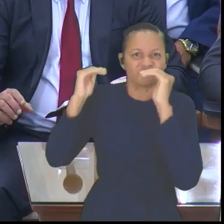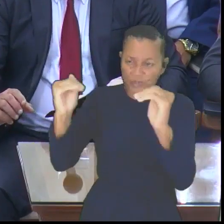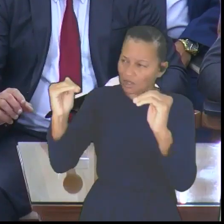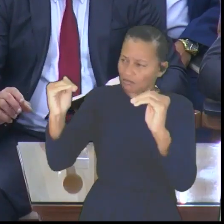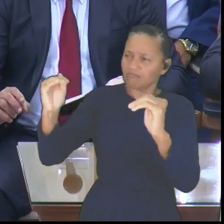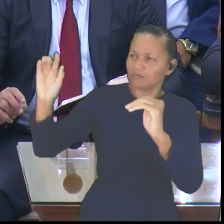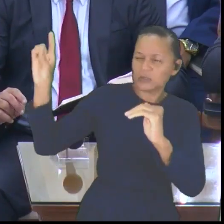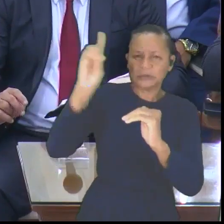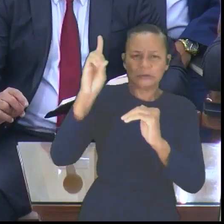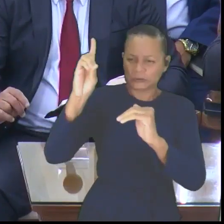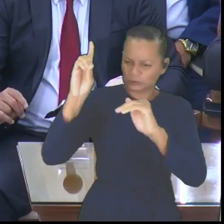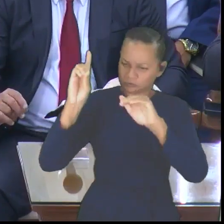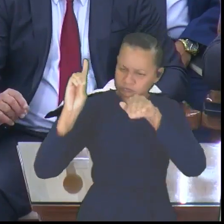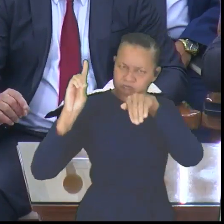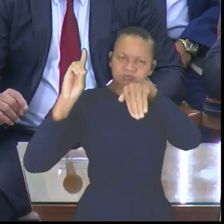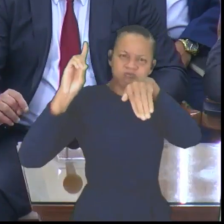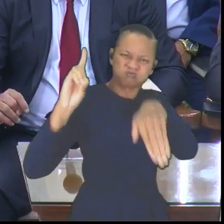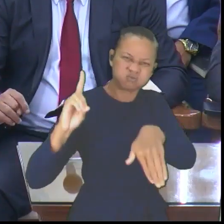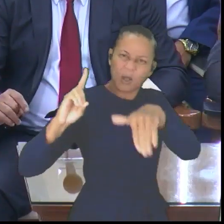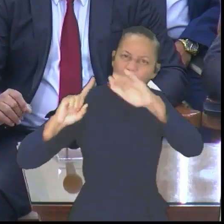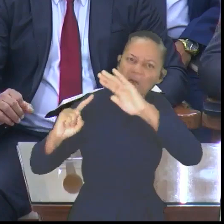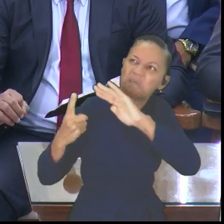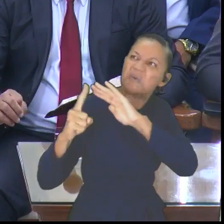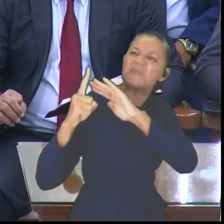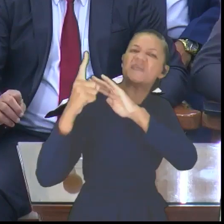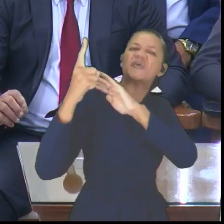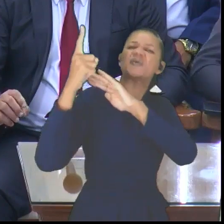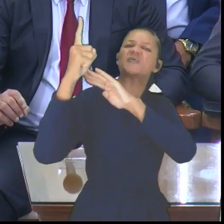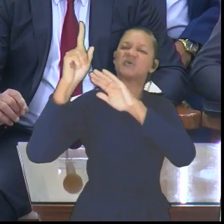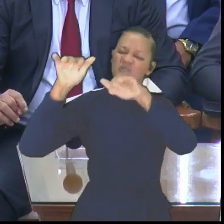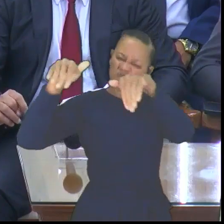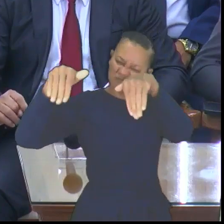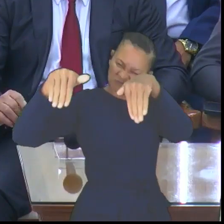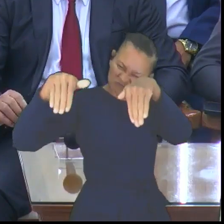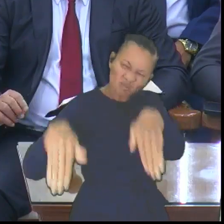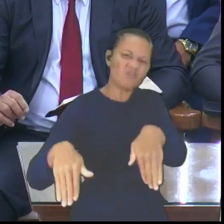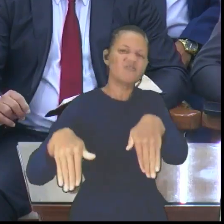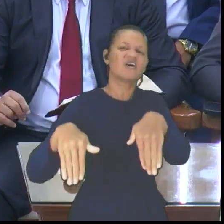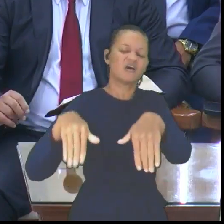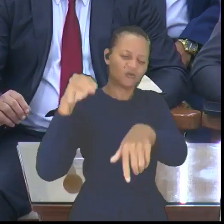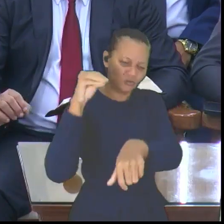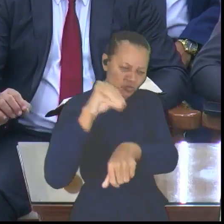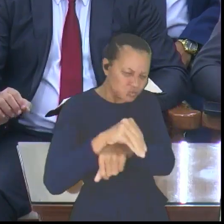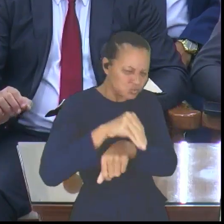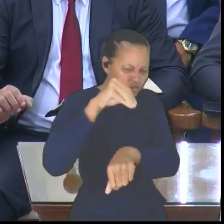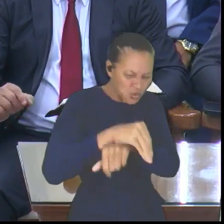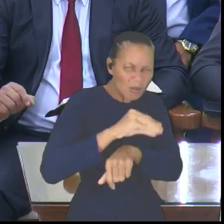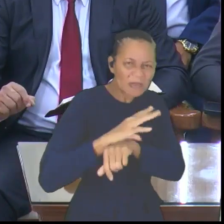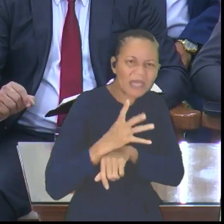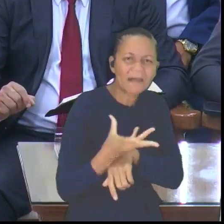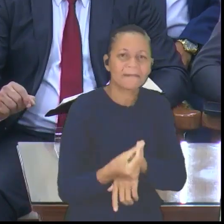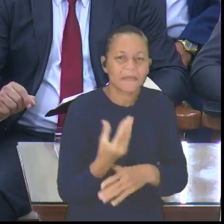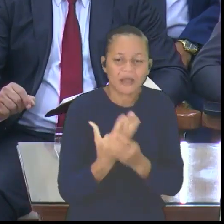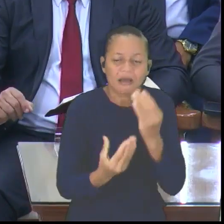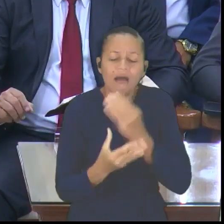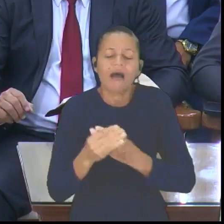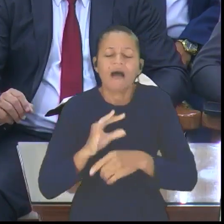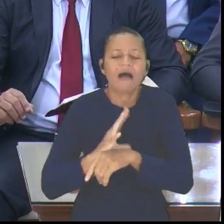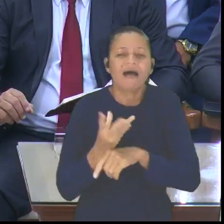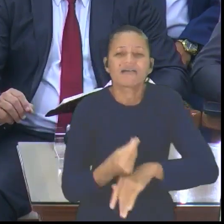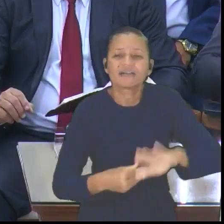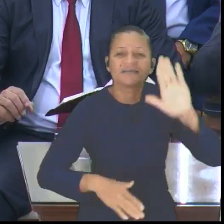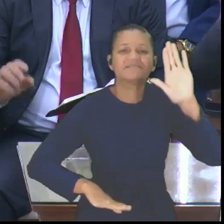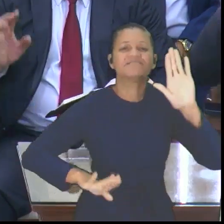que está assentado no mais alto e sublime trono e cuida da sua igreja. Cadê a mão da igreja do